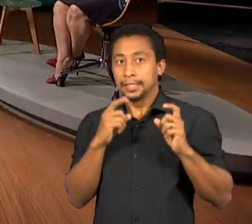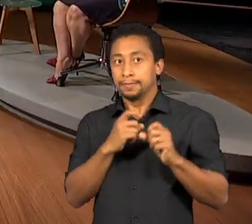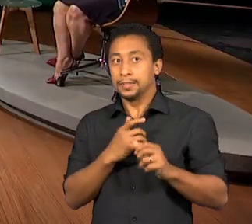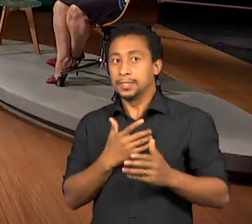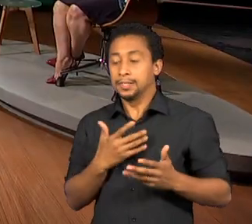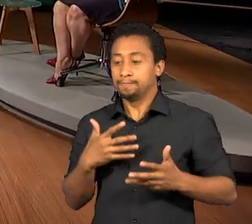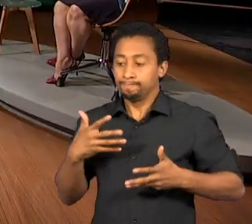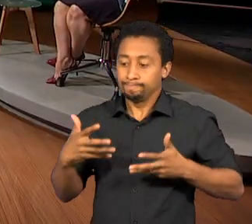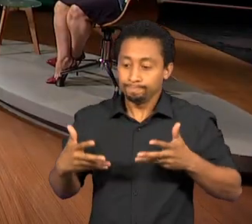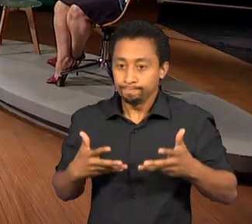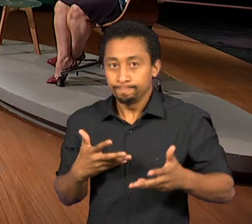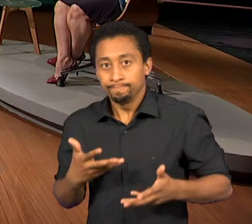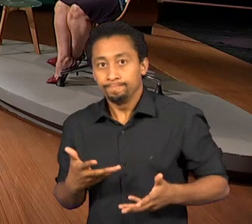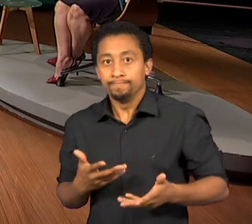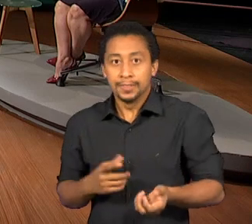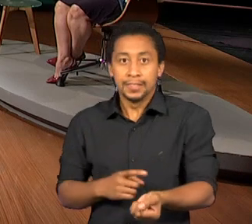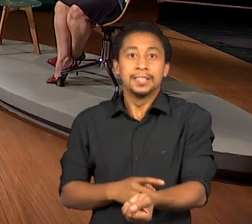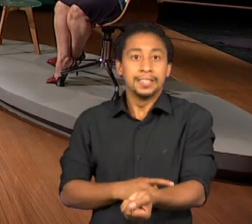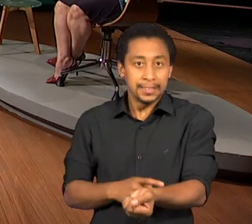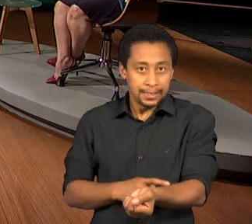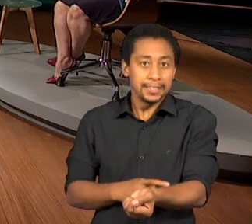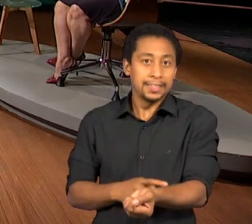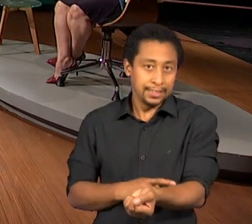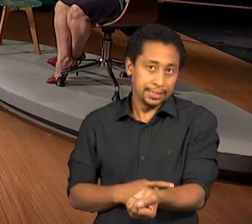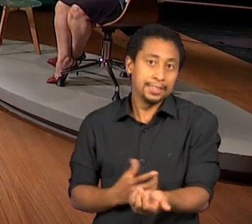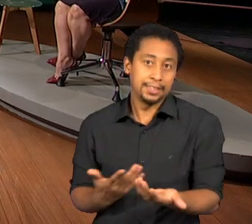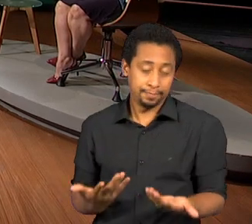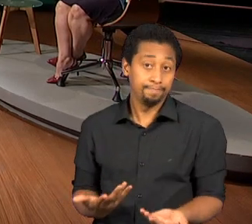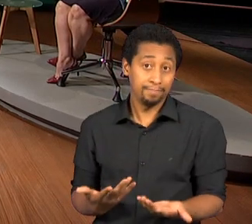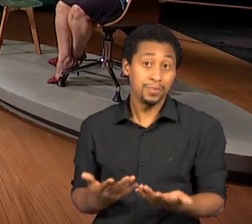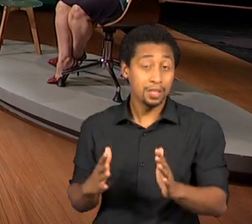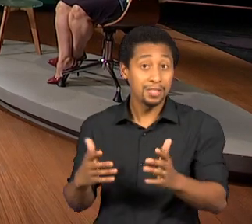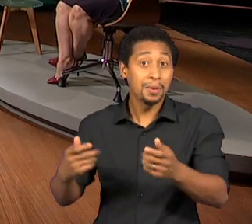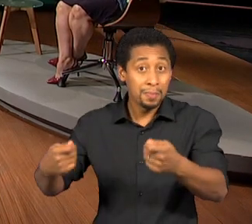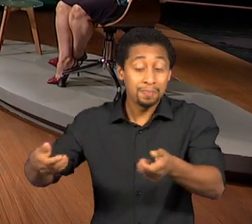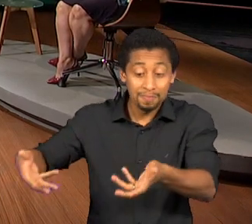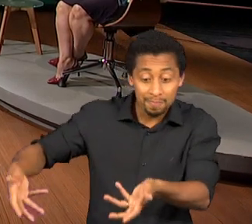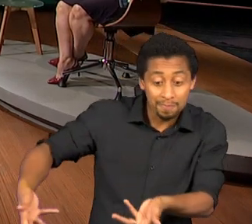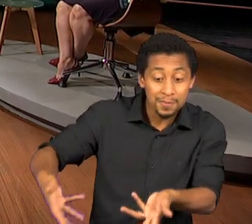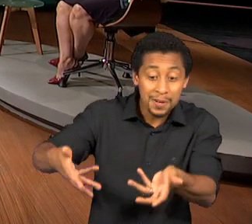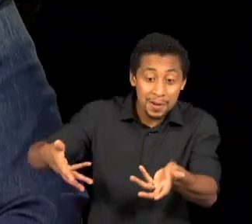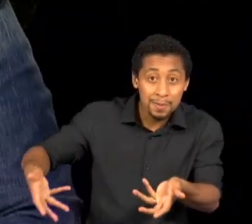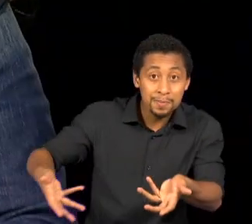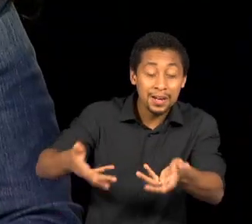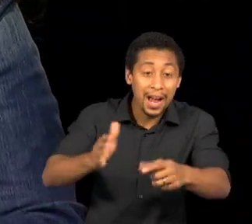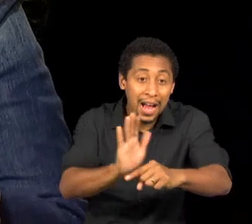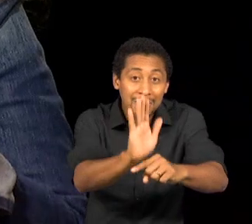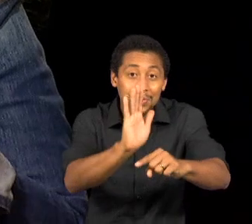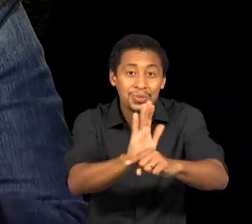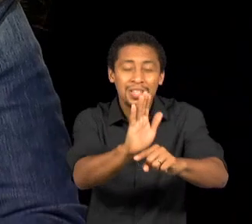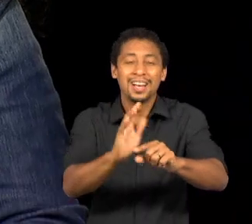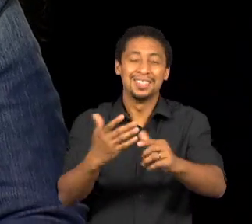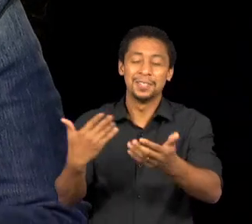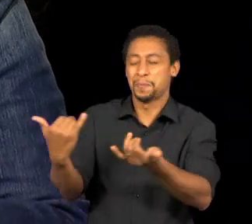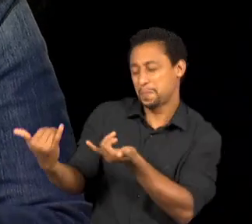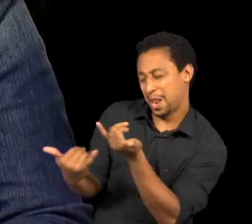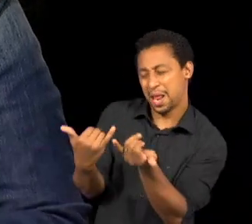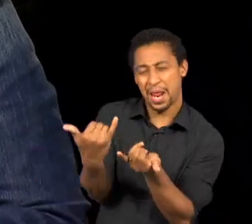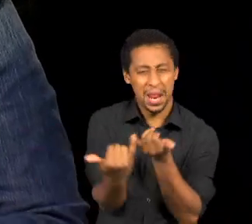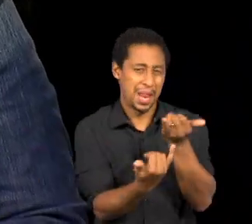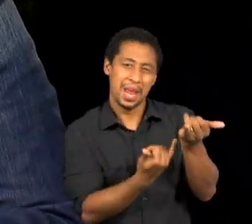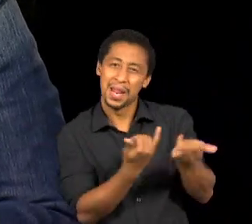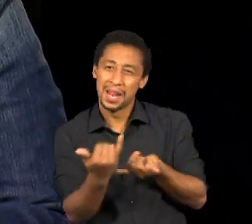a gente poder dar essa força para o colega que está começando. E a gente brincava muito, a gente